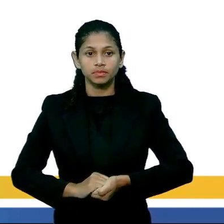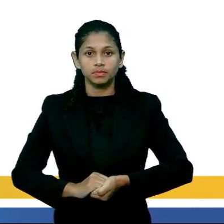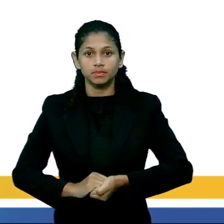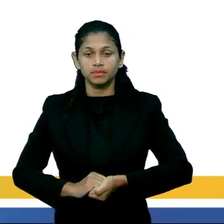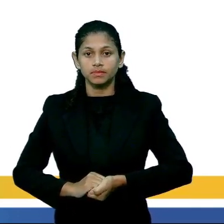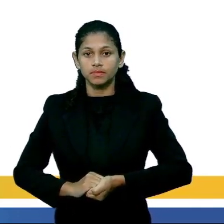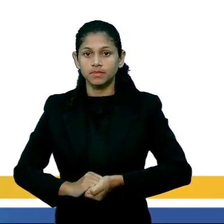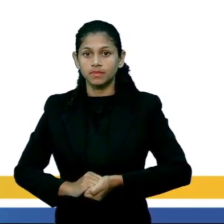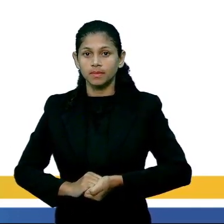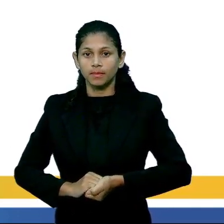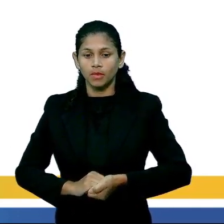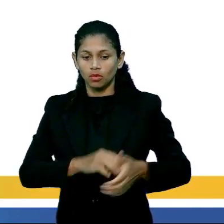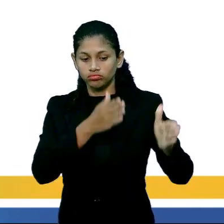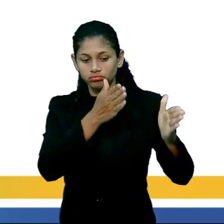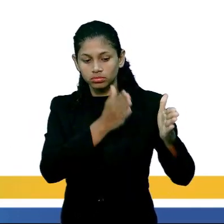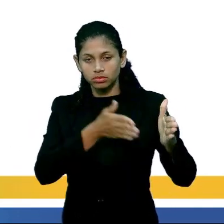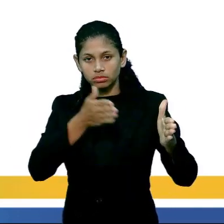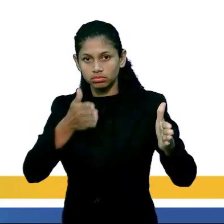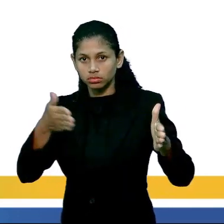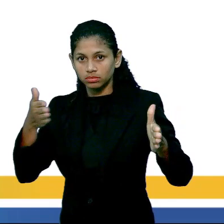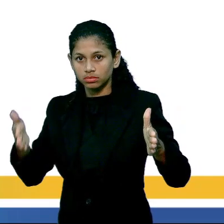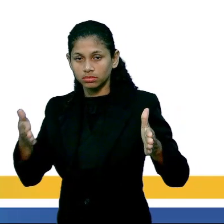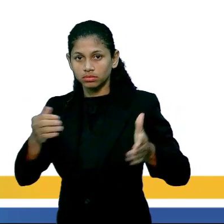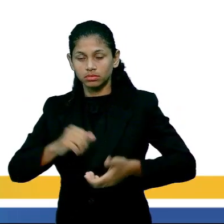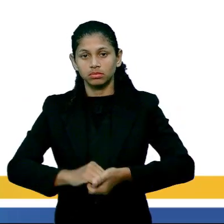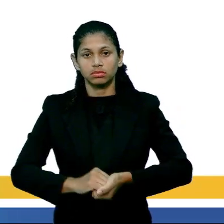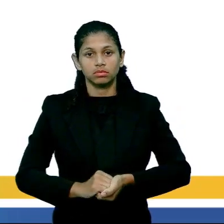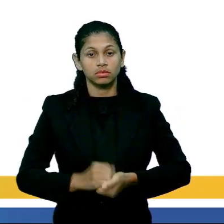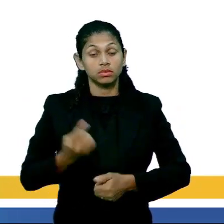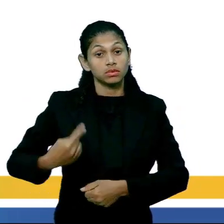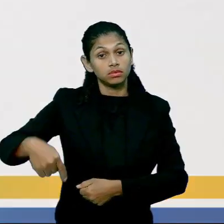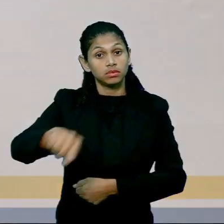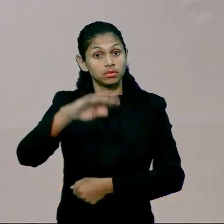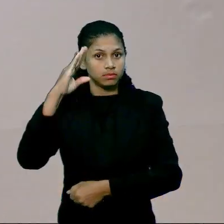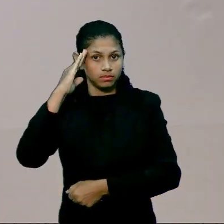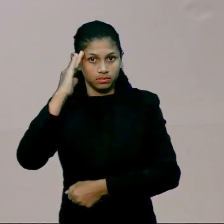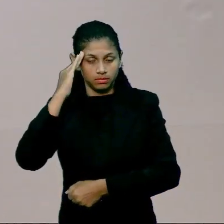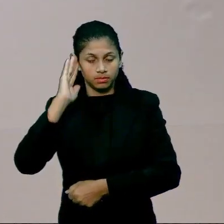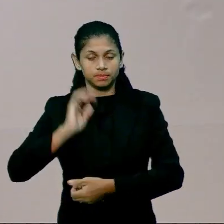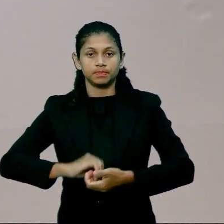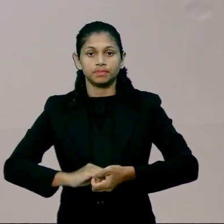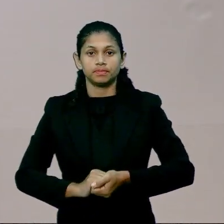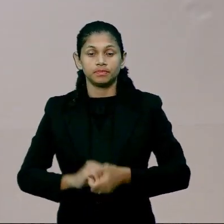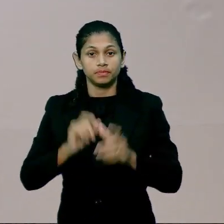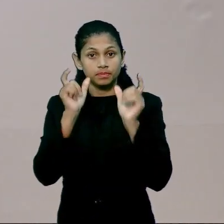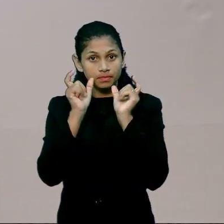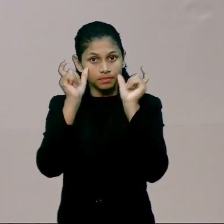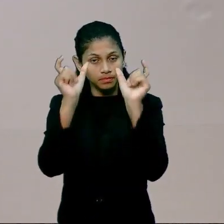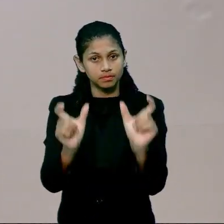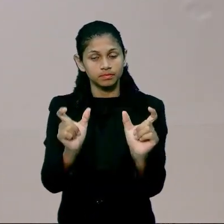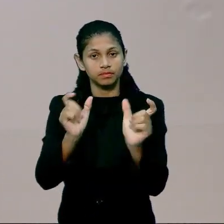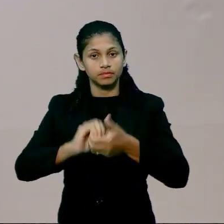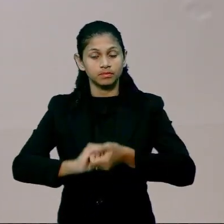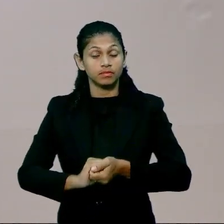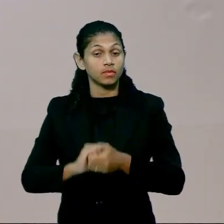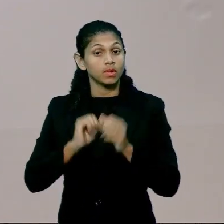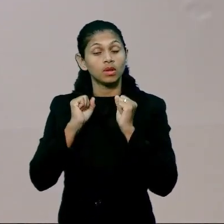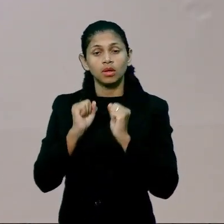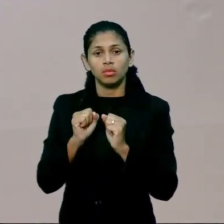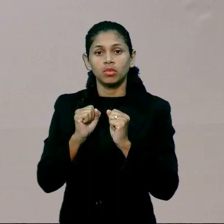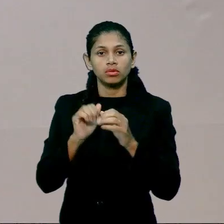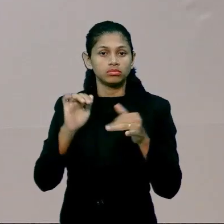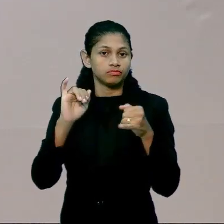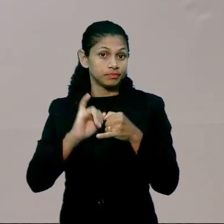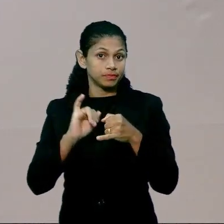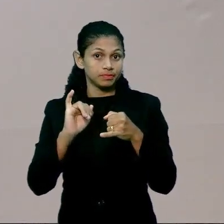fazendo vamos fazer ela passo a passo para vocês entenderem observem bem poderia simplesmente